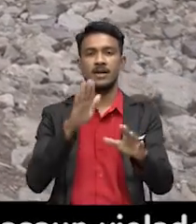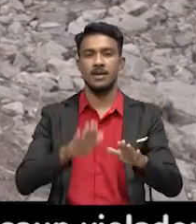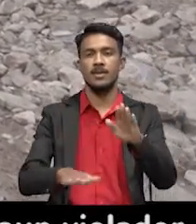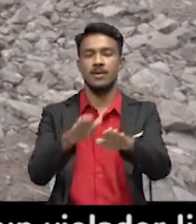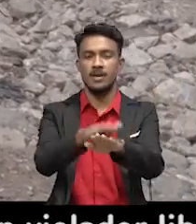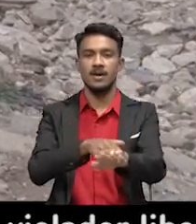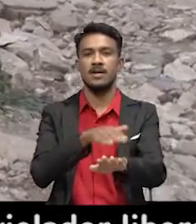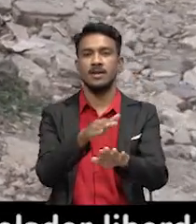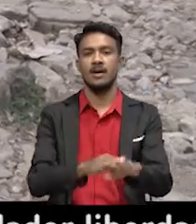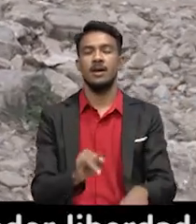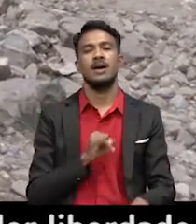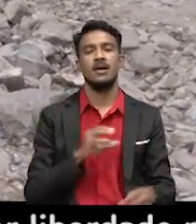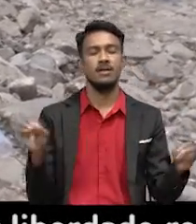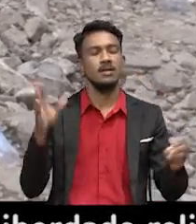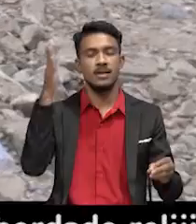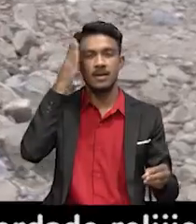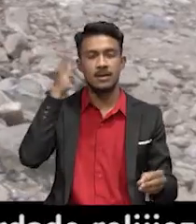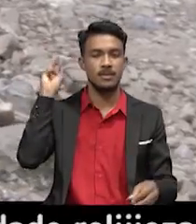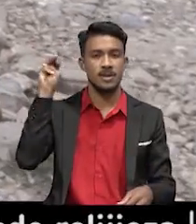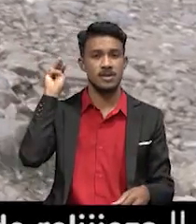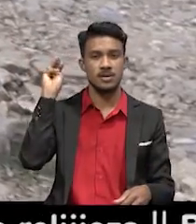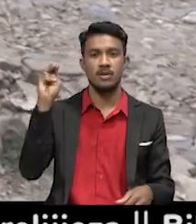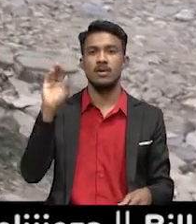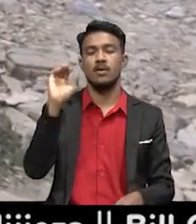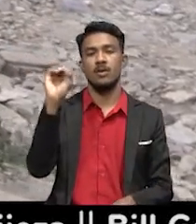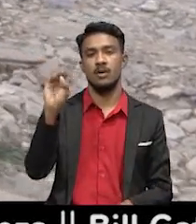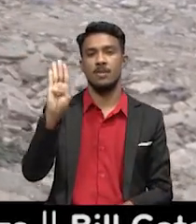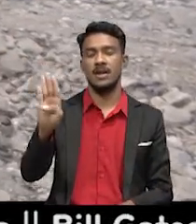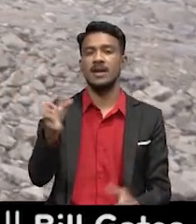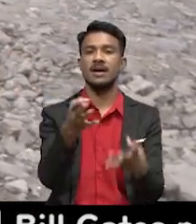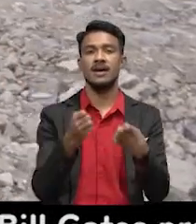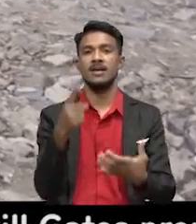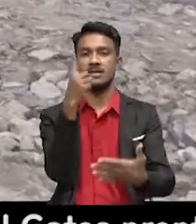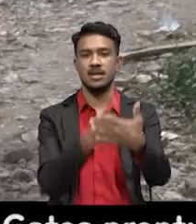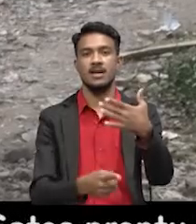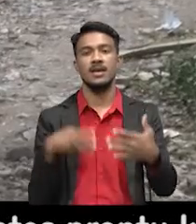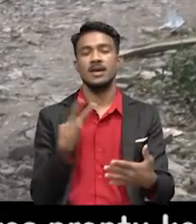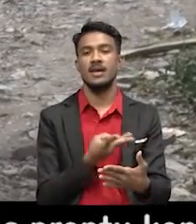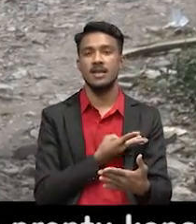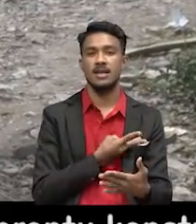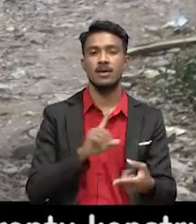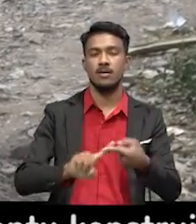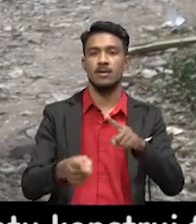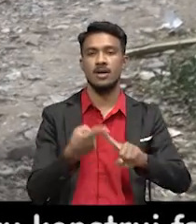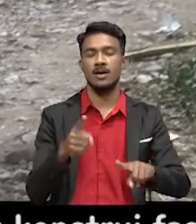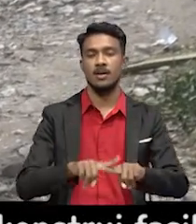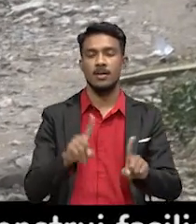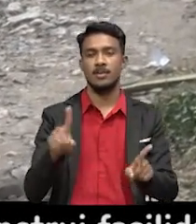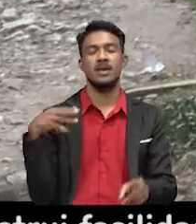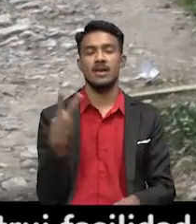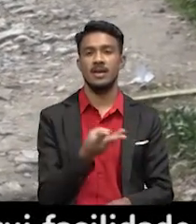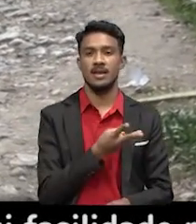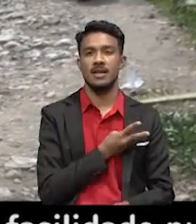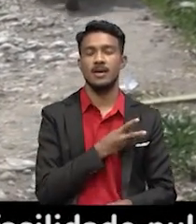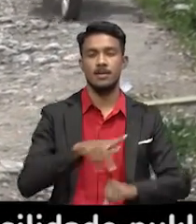ministro Obras Públicas nem a cara que saída. Ita coligação, mas quanto nem a cara que ia lá aí. Quanto quando